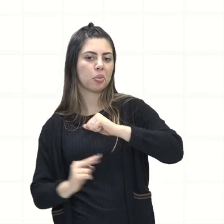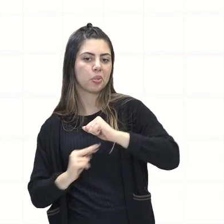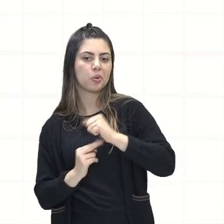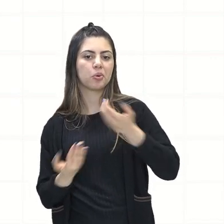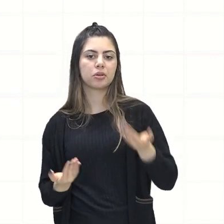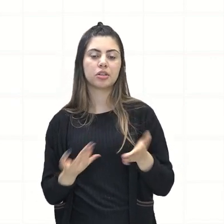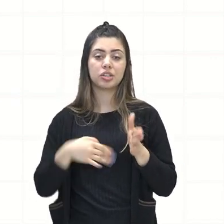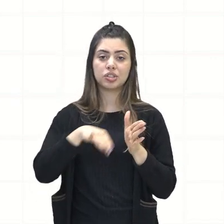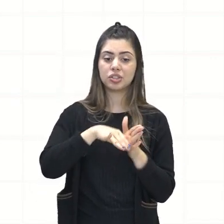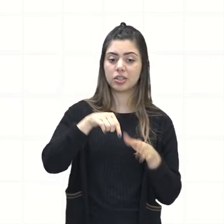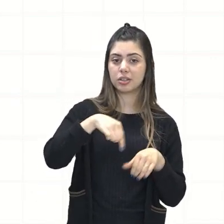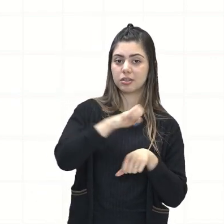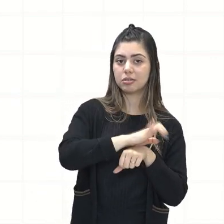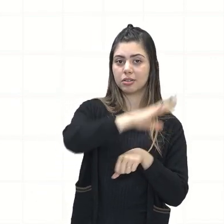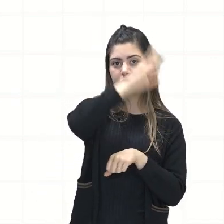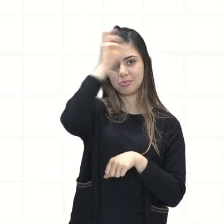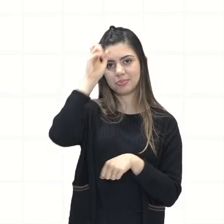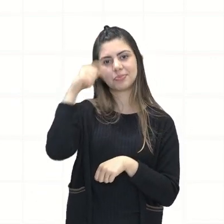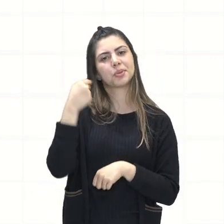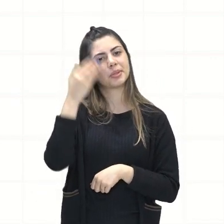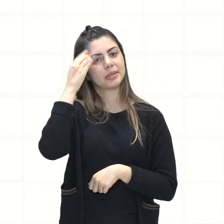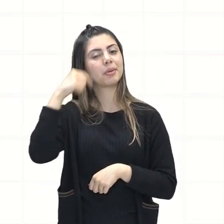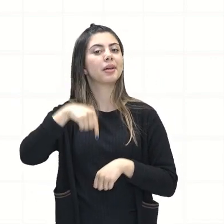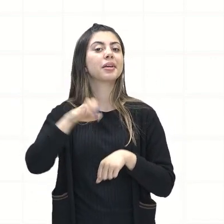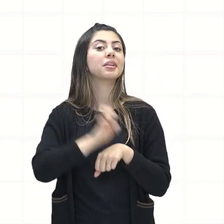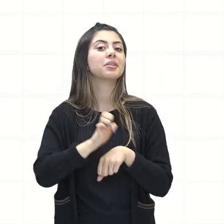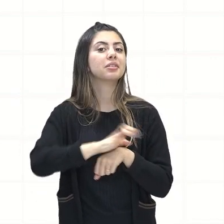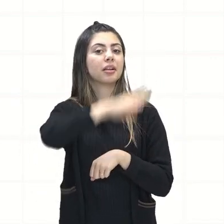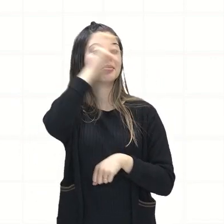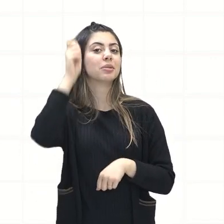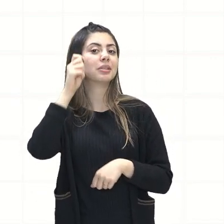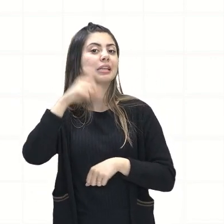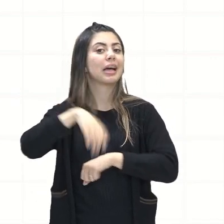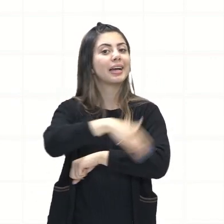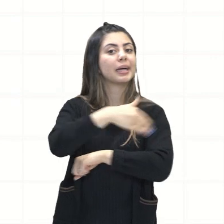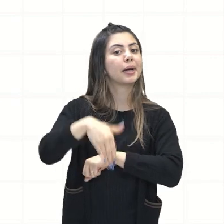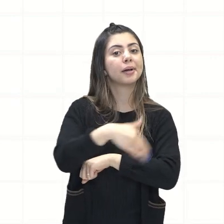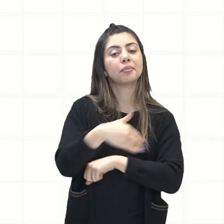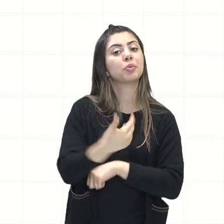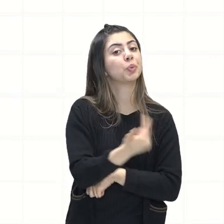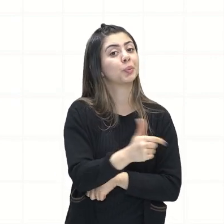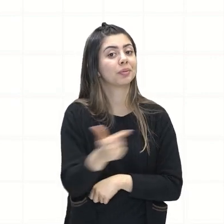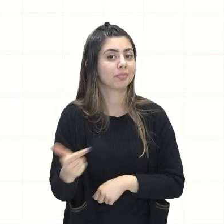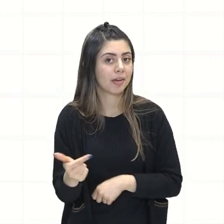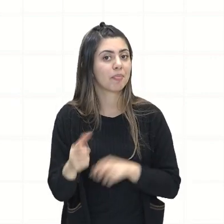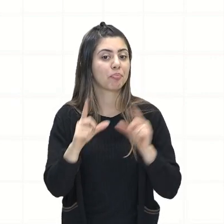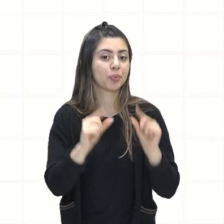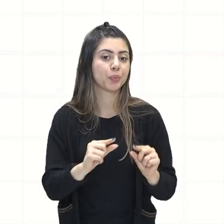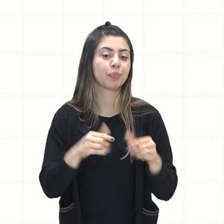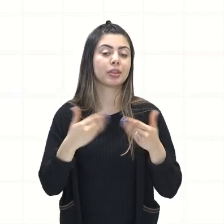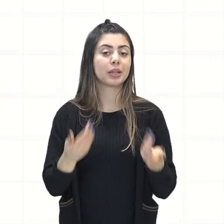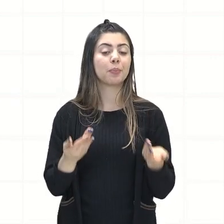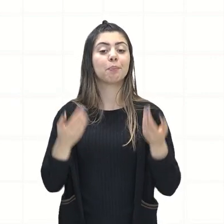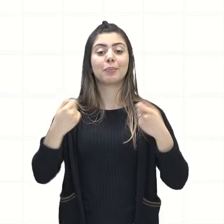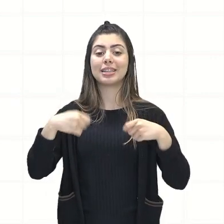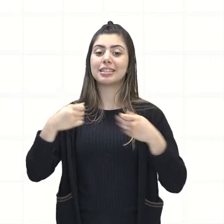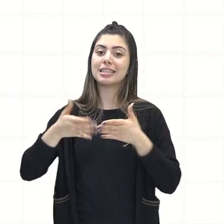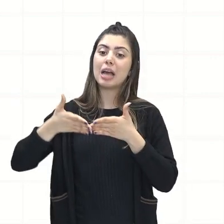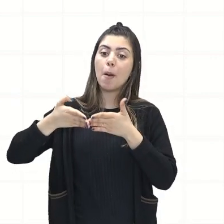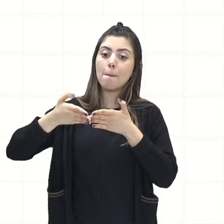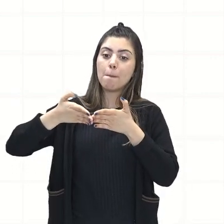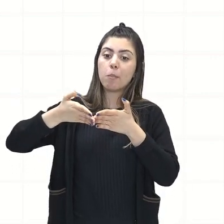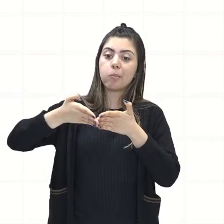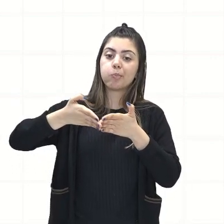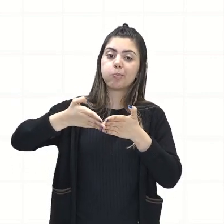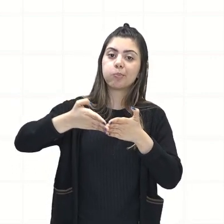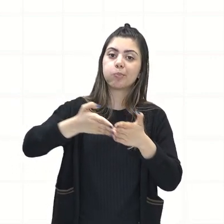chega no estado do Amazonas. A gente sabe que no Amazonas não tem muita estrada. Então vai ter que descer o rio, vou até mudar a cor aqui. Vai ter